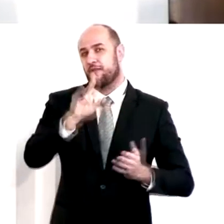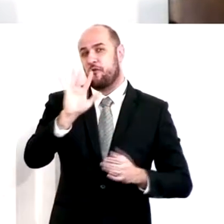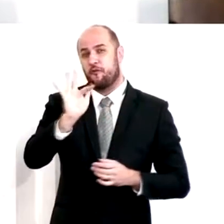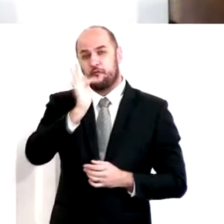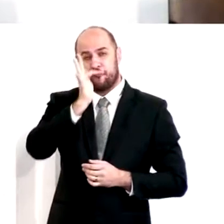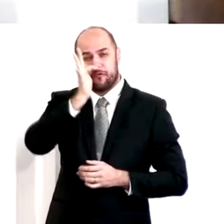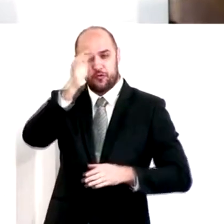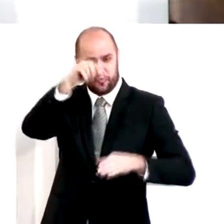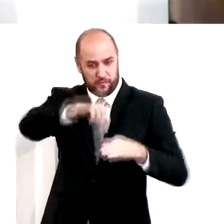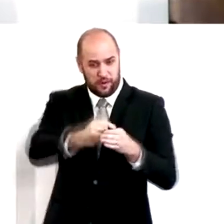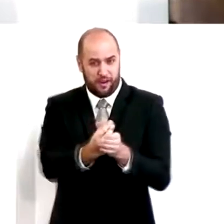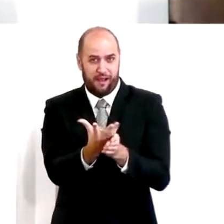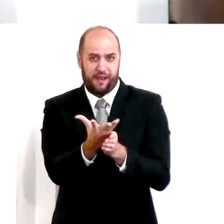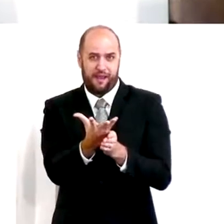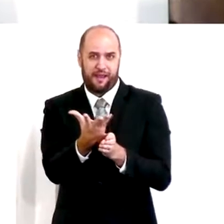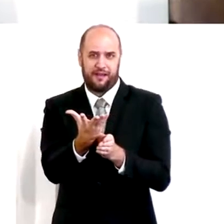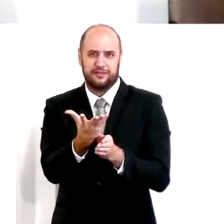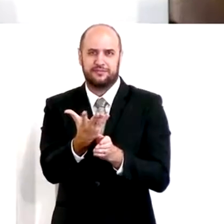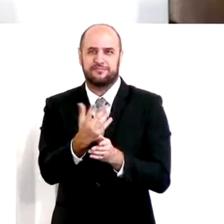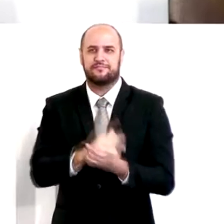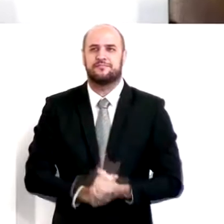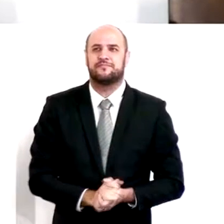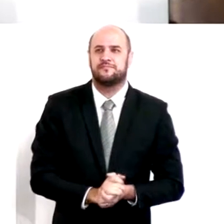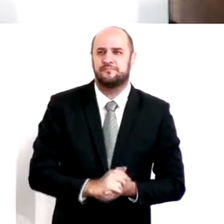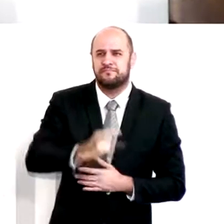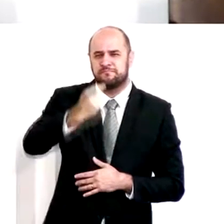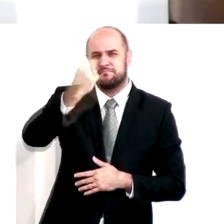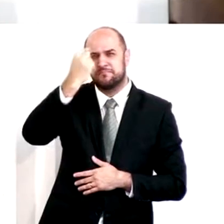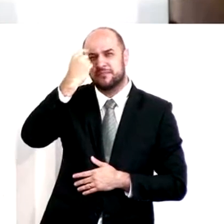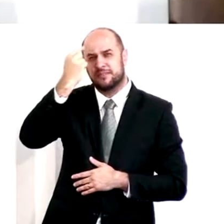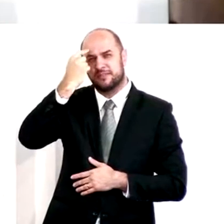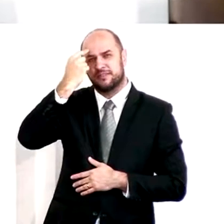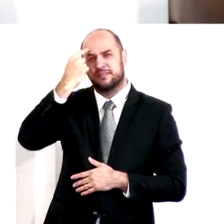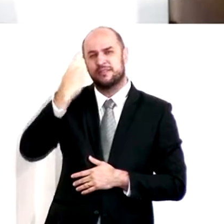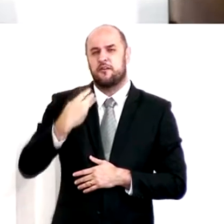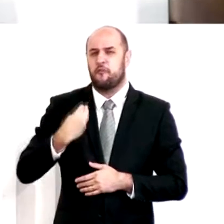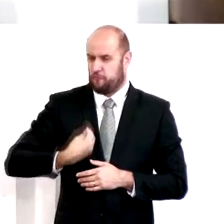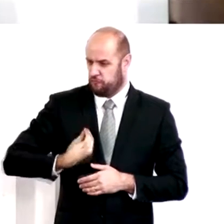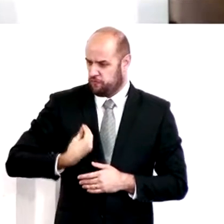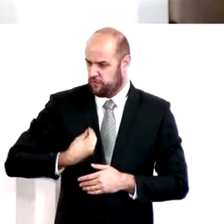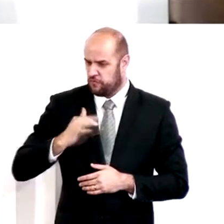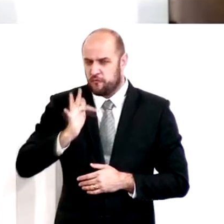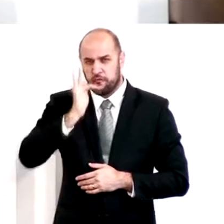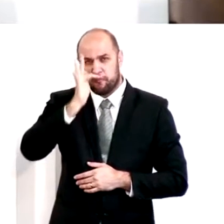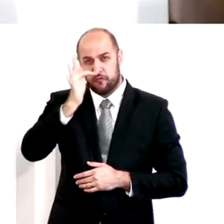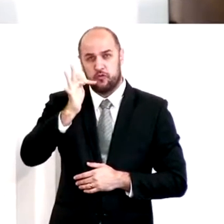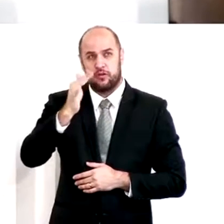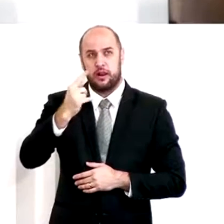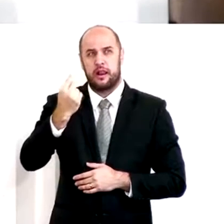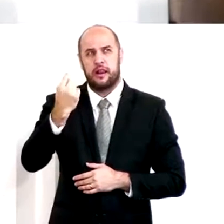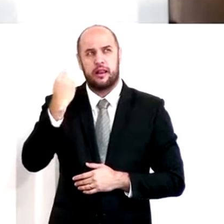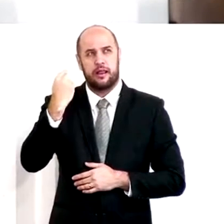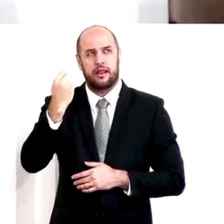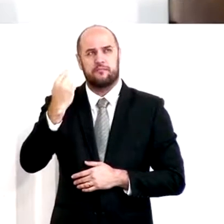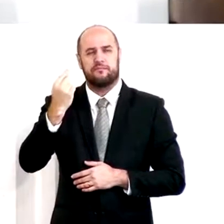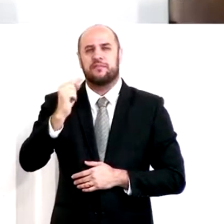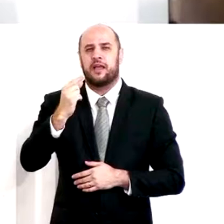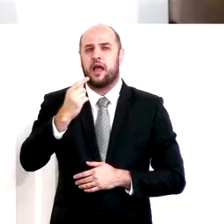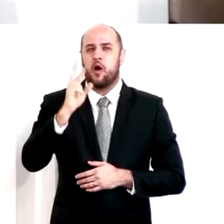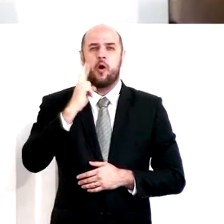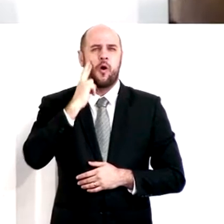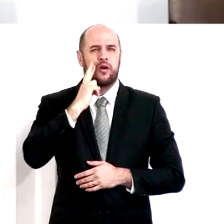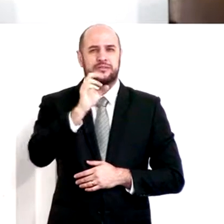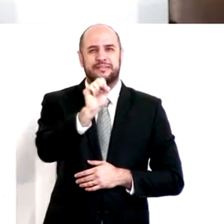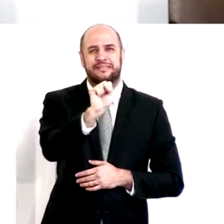plantada no jardim. Lá no Oriente Próximo havia uma flor muito significativa chamada de rosa de Saron.